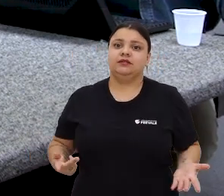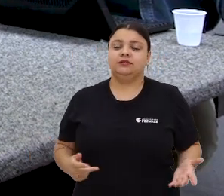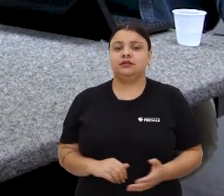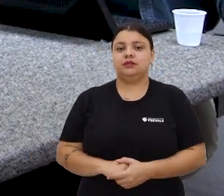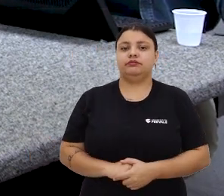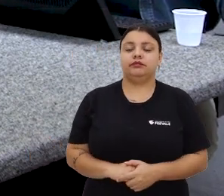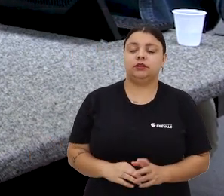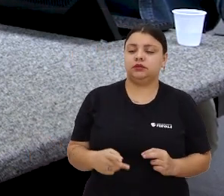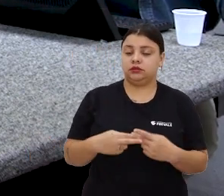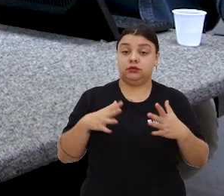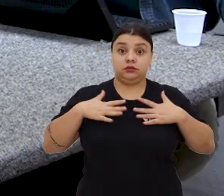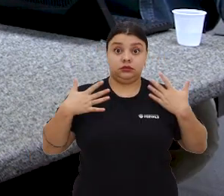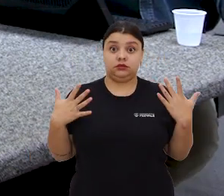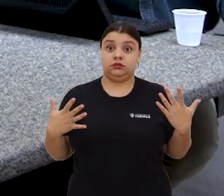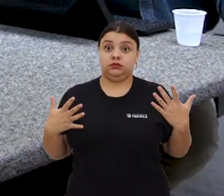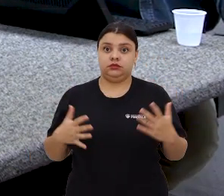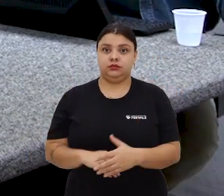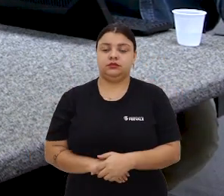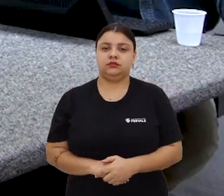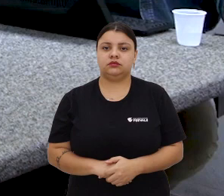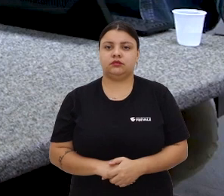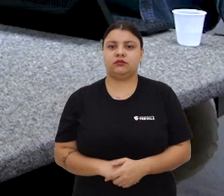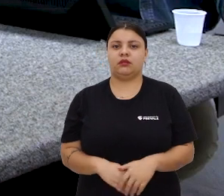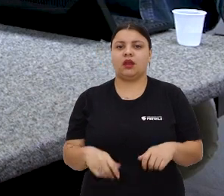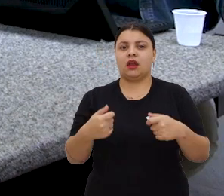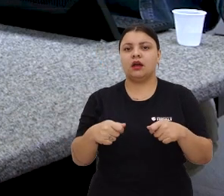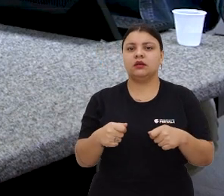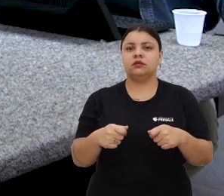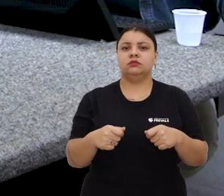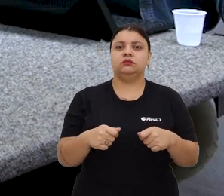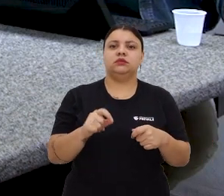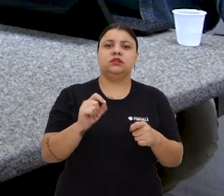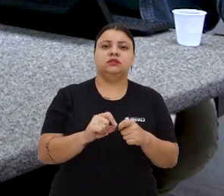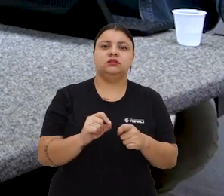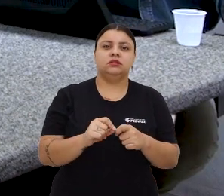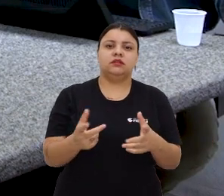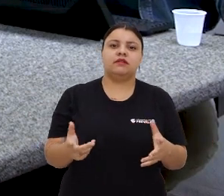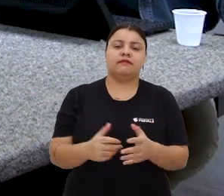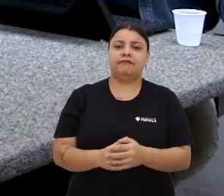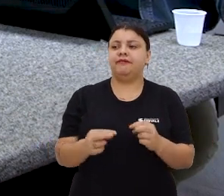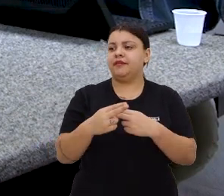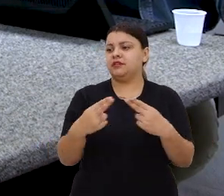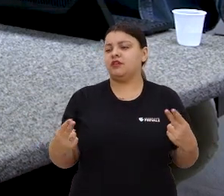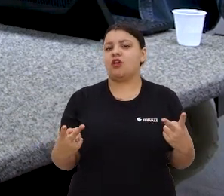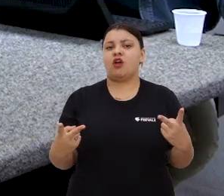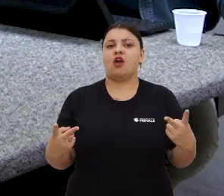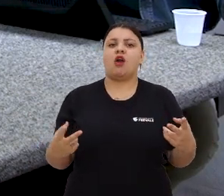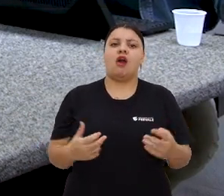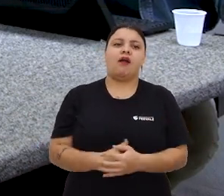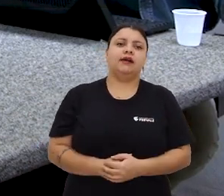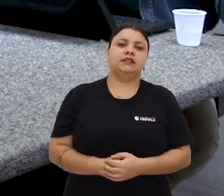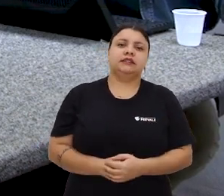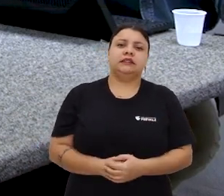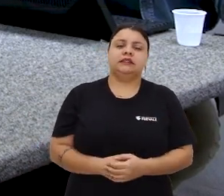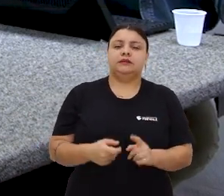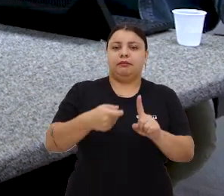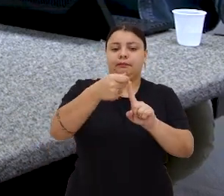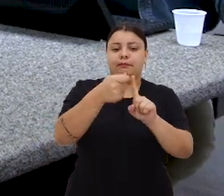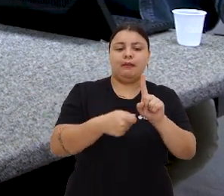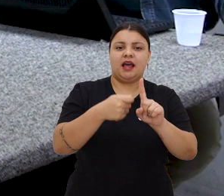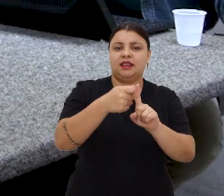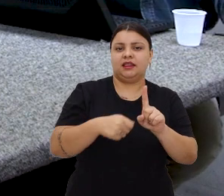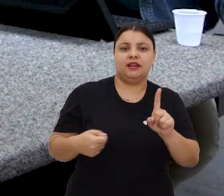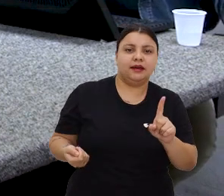se apavorar, assim. Né? Tinha que ter posto a banana, era no teu... Meu Deus. Ao invés de ter posto no teu carro. Meu Deus do céu. Tinham